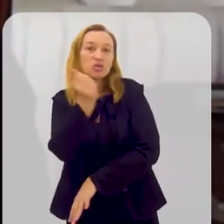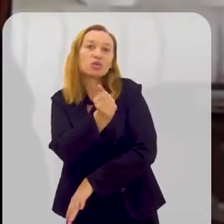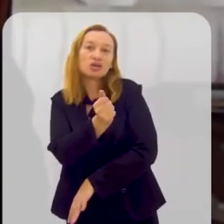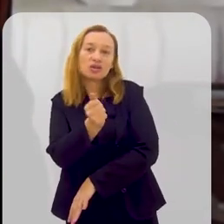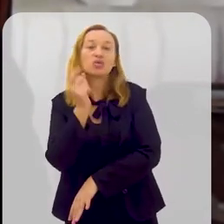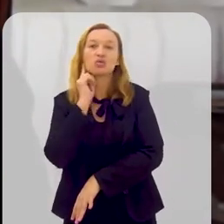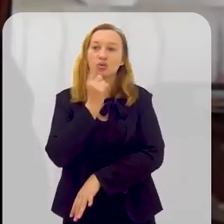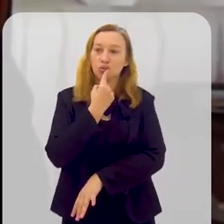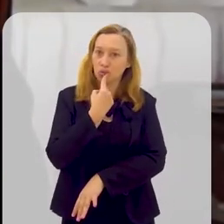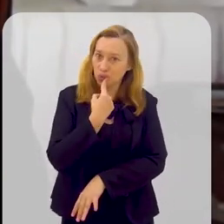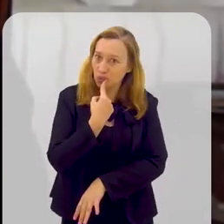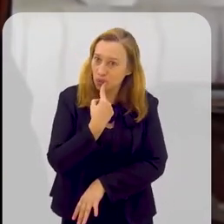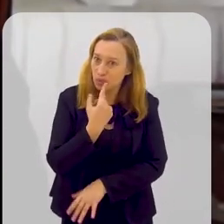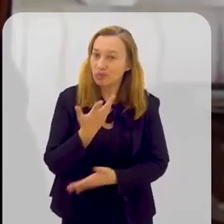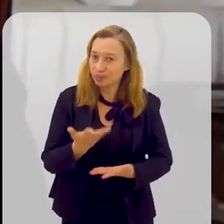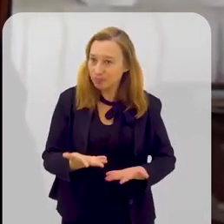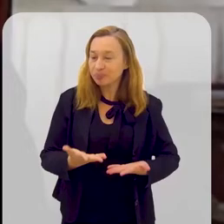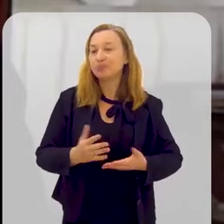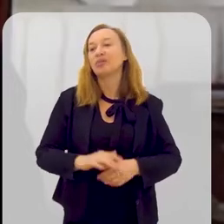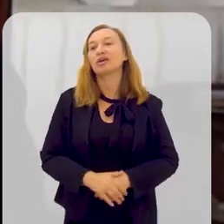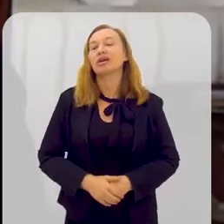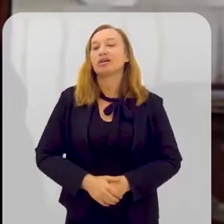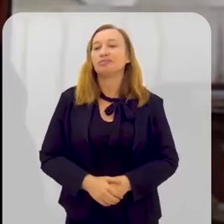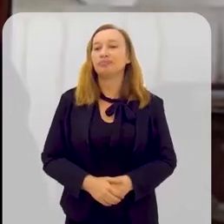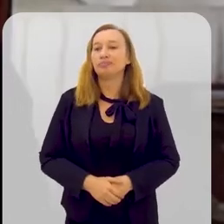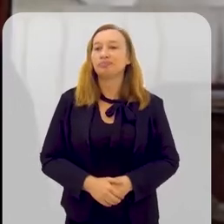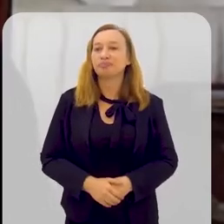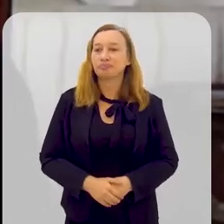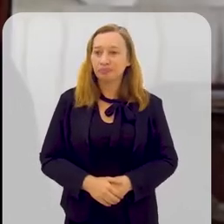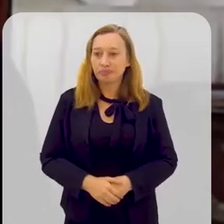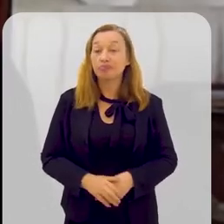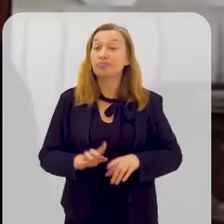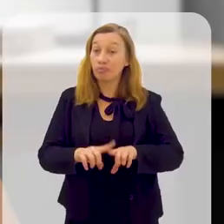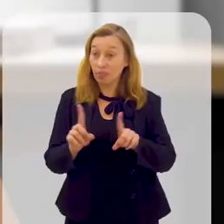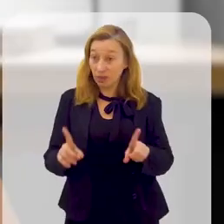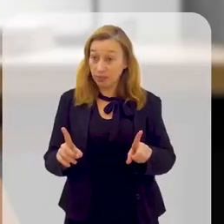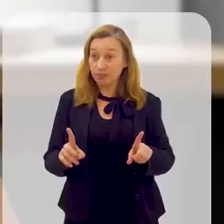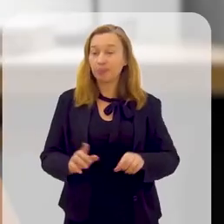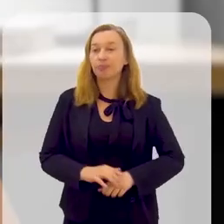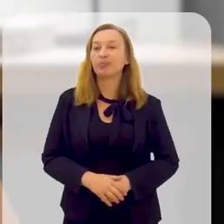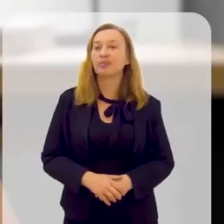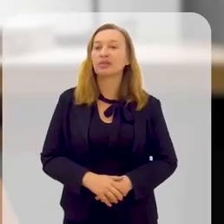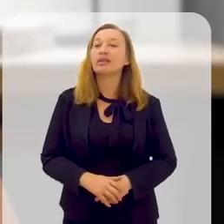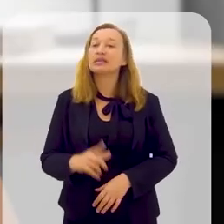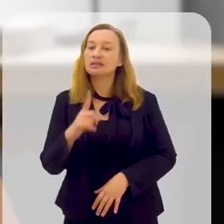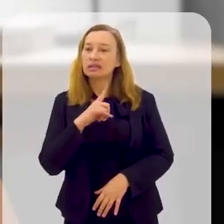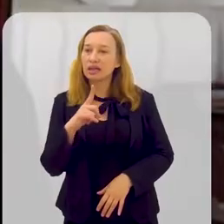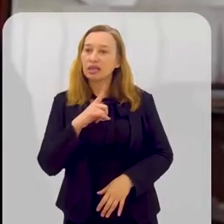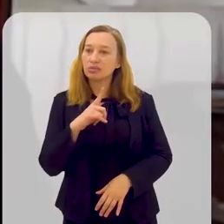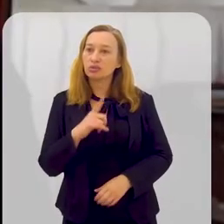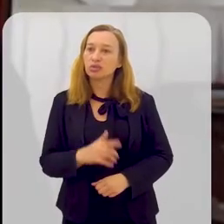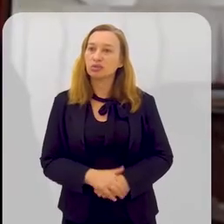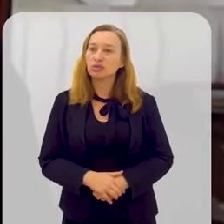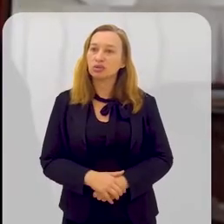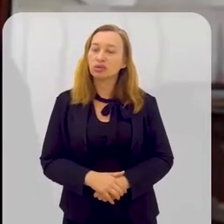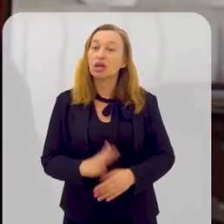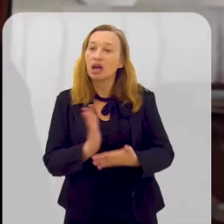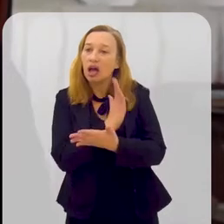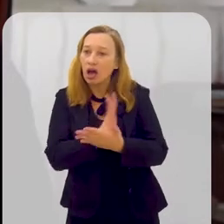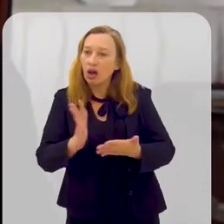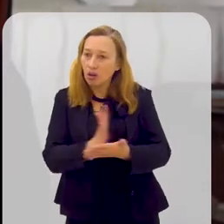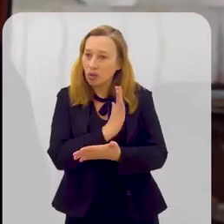escolarização das pessoas surdas de alguma maneira né mas fora isso nós